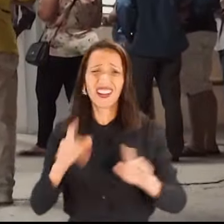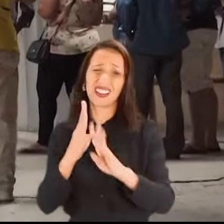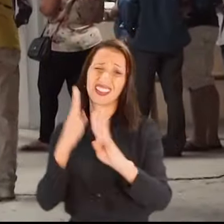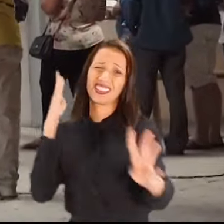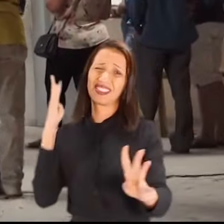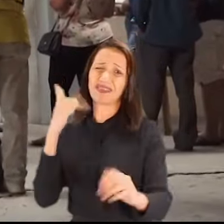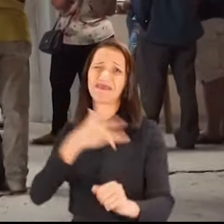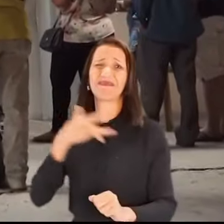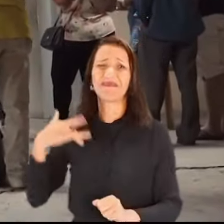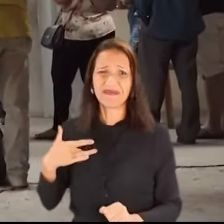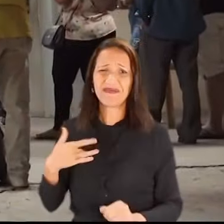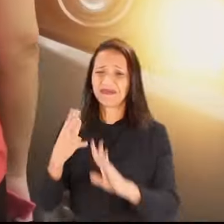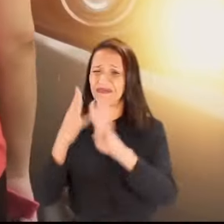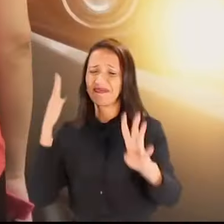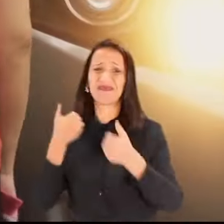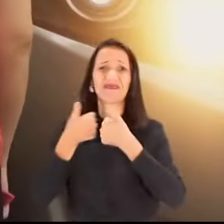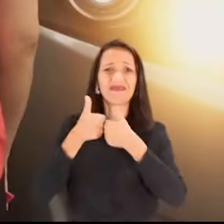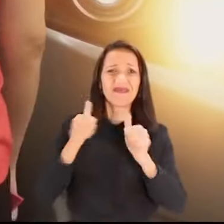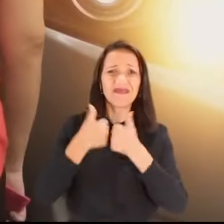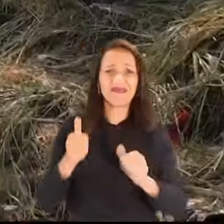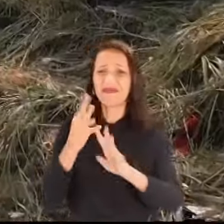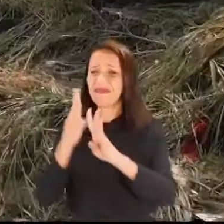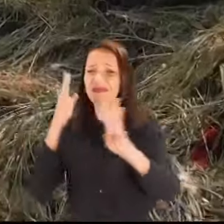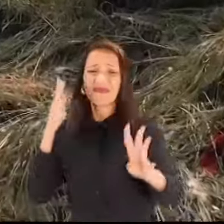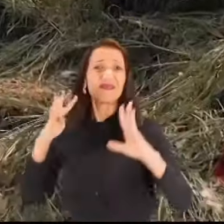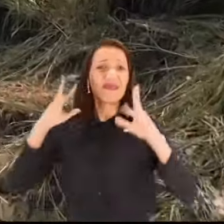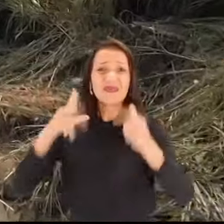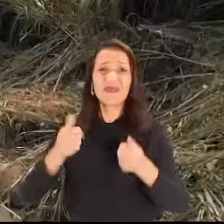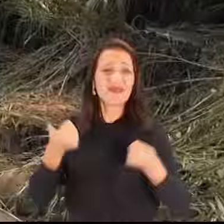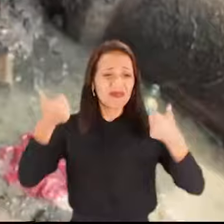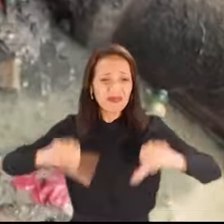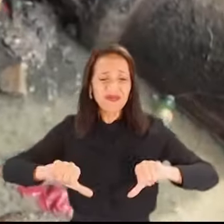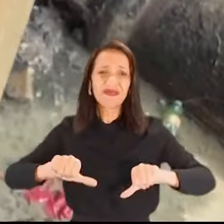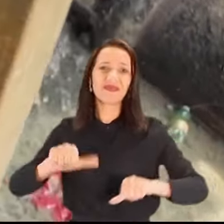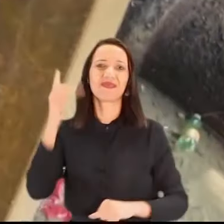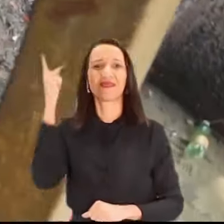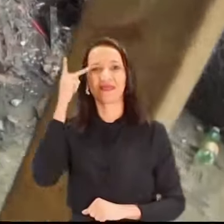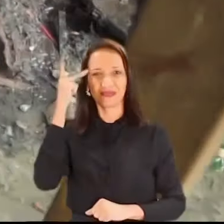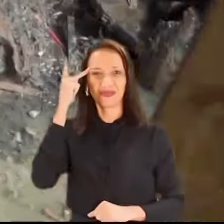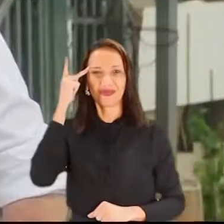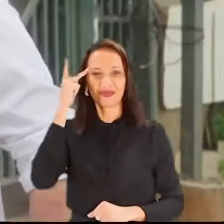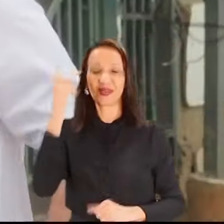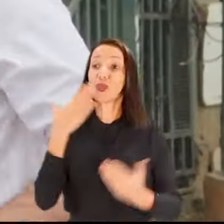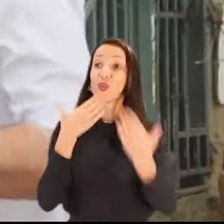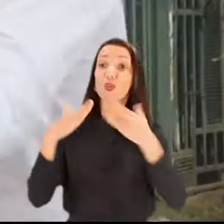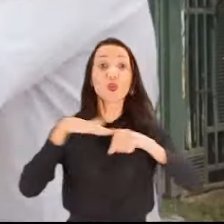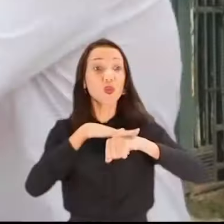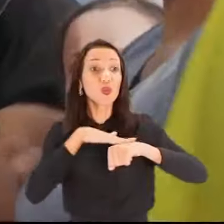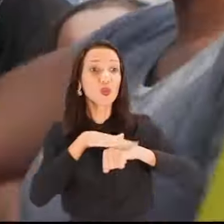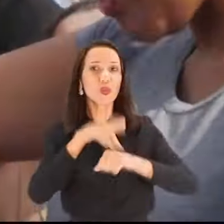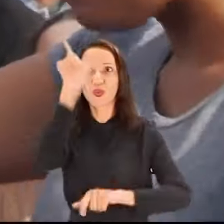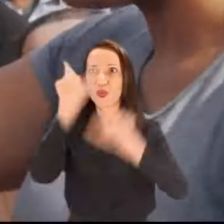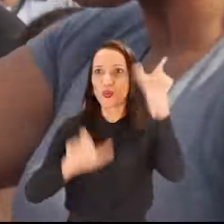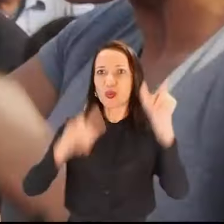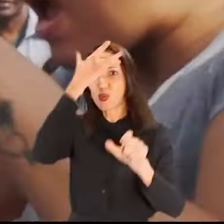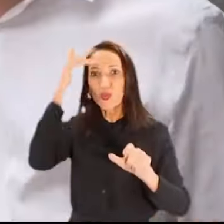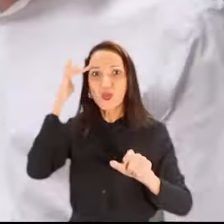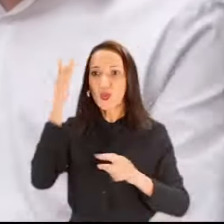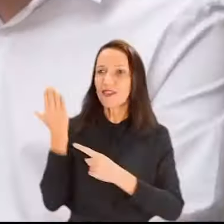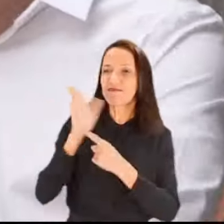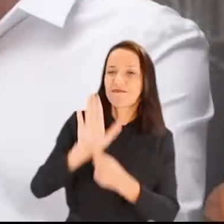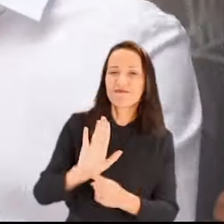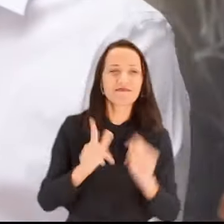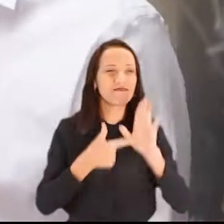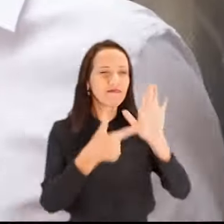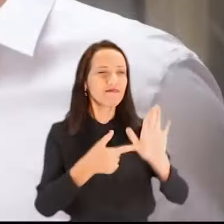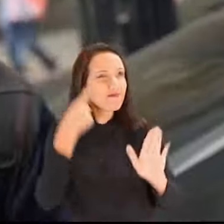pessoas que estão na fila da saúde, na fila do ônibus, na fila de tudo que não funciona em São Paulo. Eu conversei com muita gente e